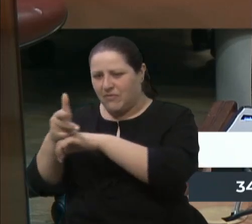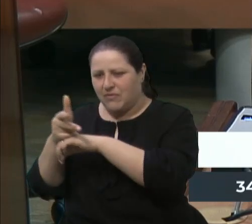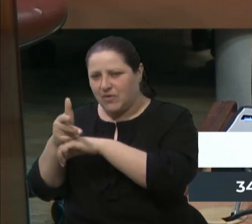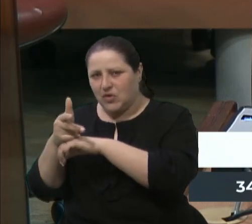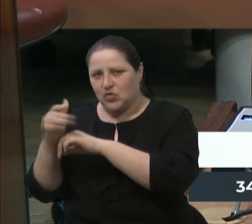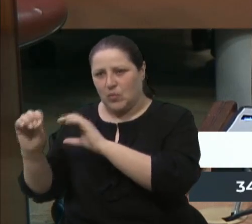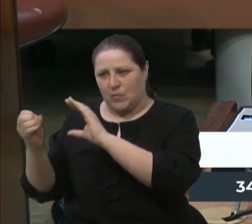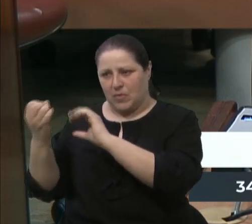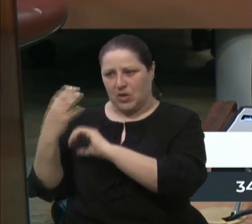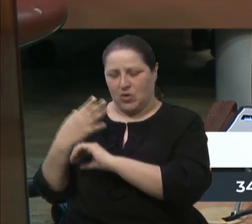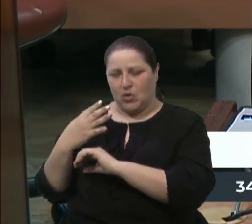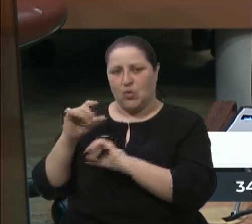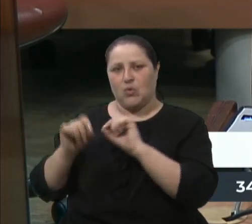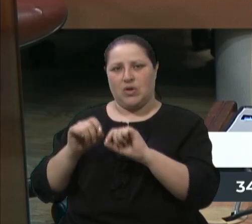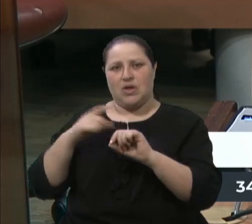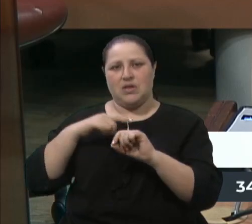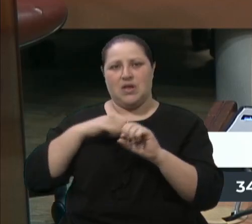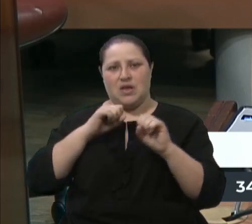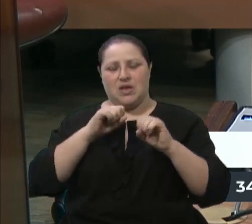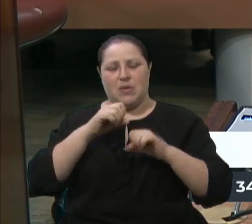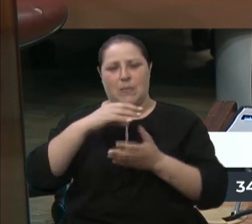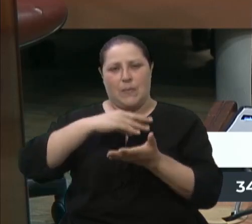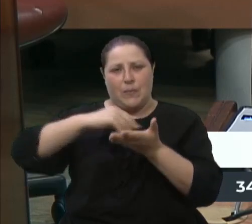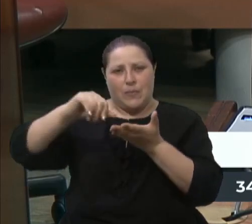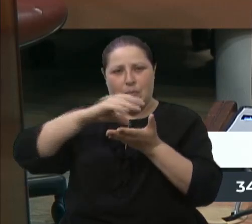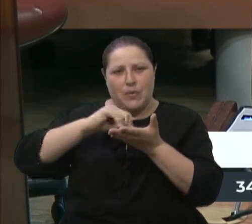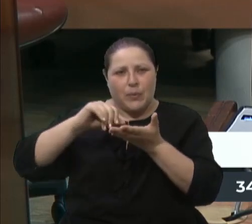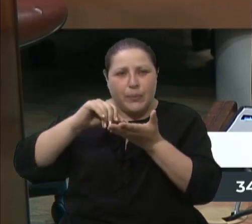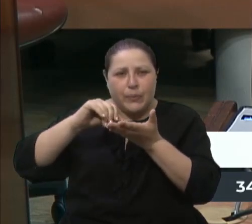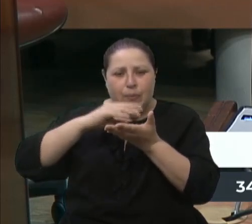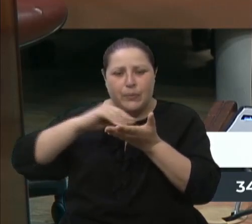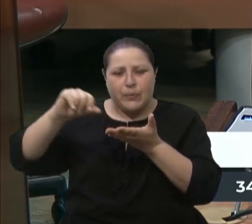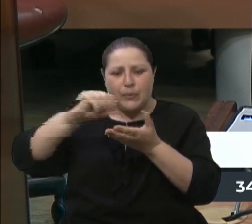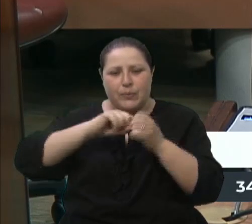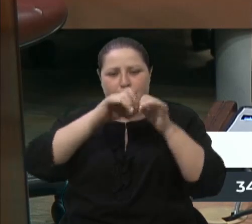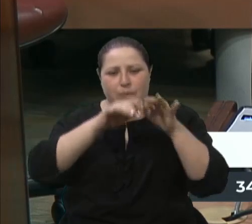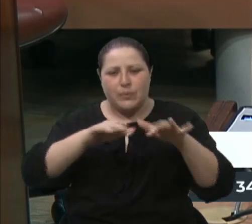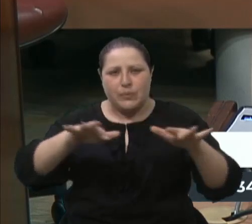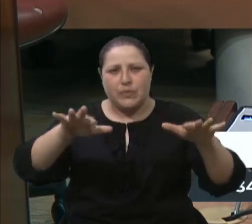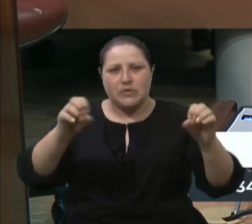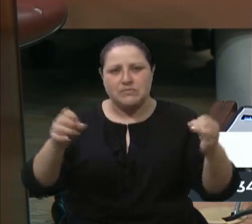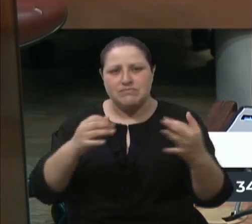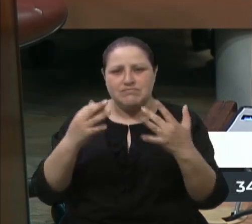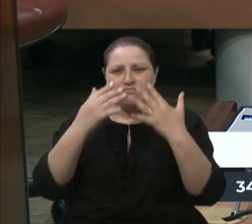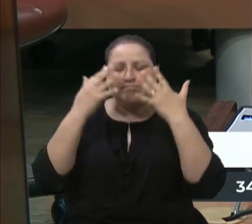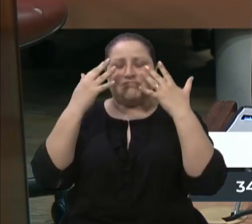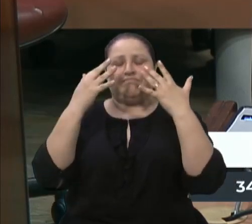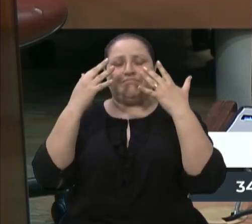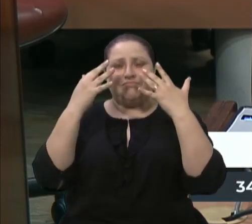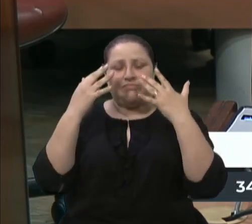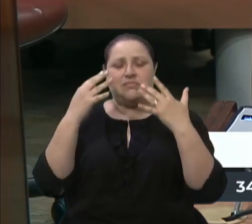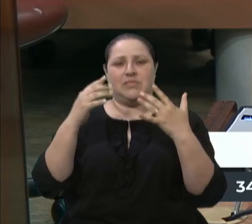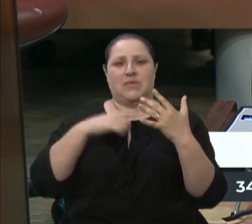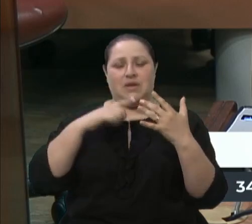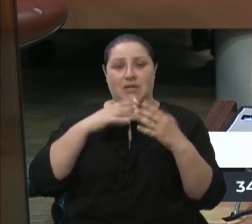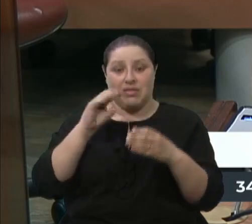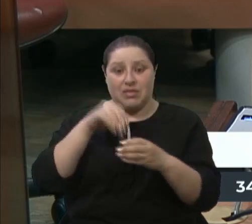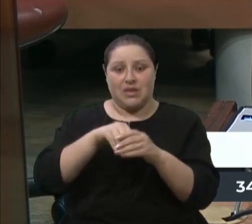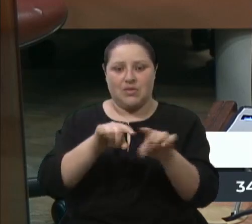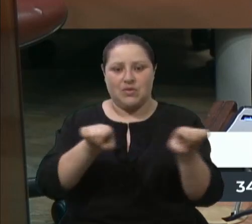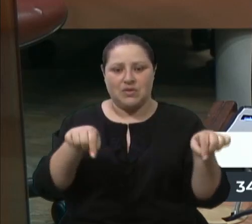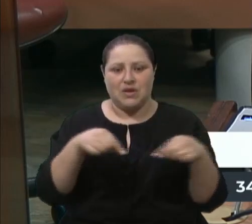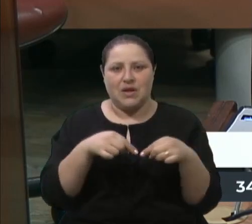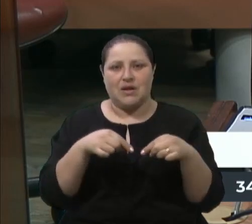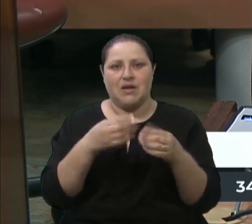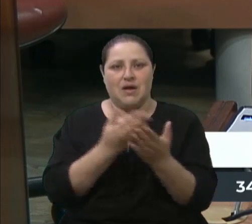adentra aí as salas de aula e causa doença aos próprios alunos, né?